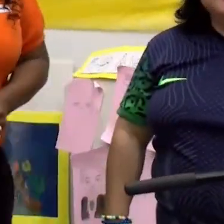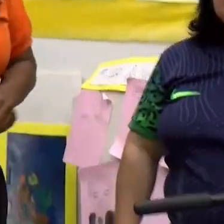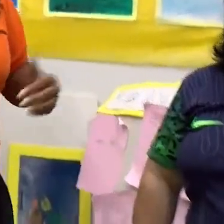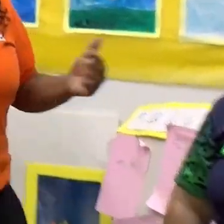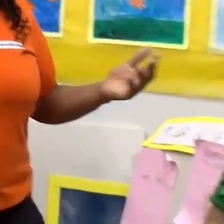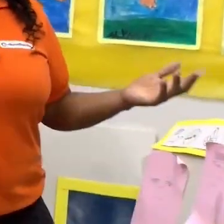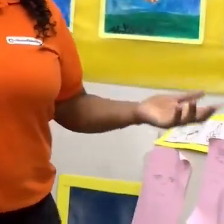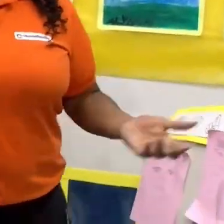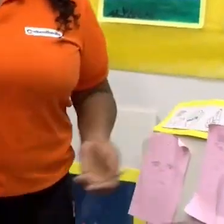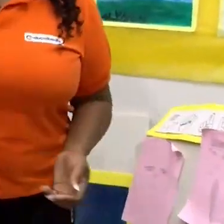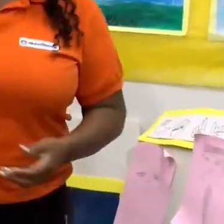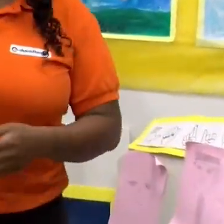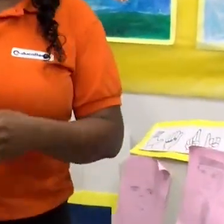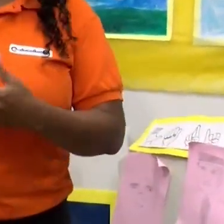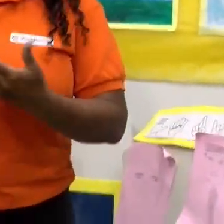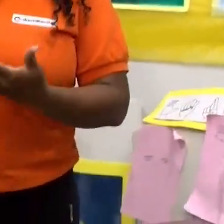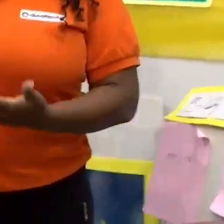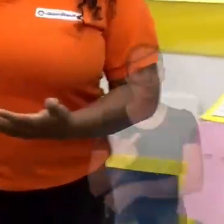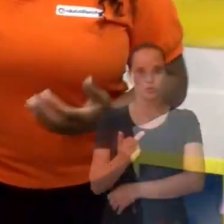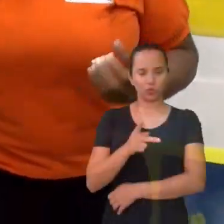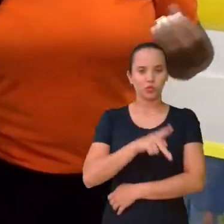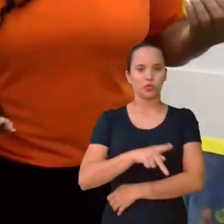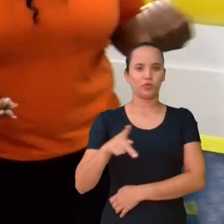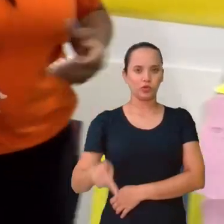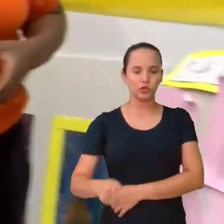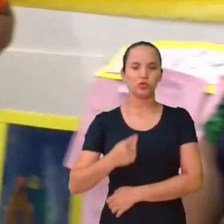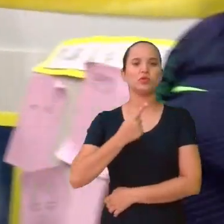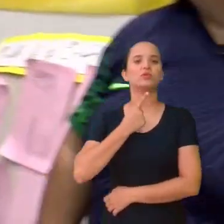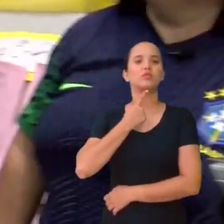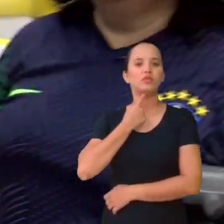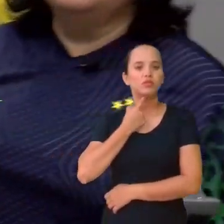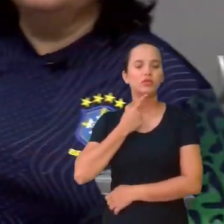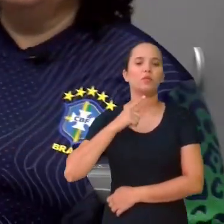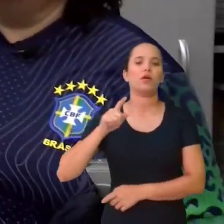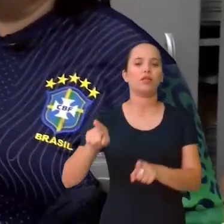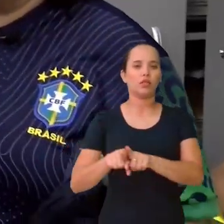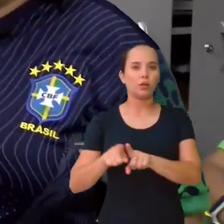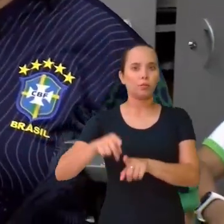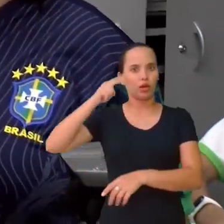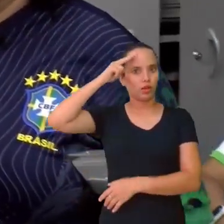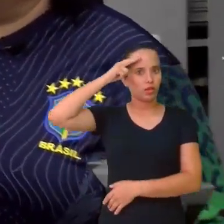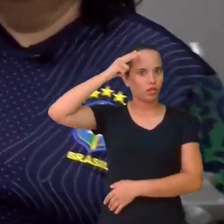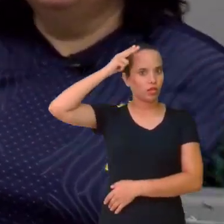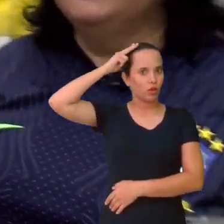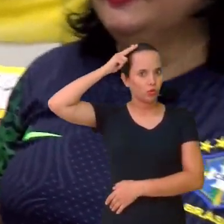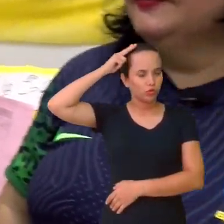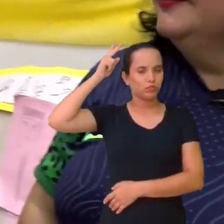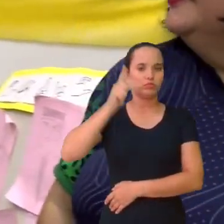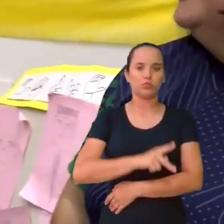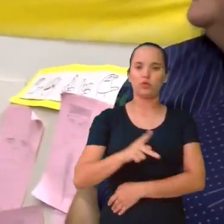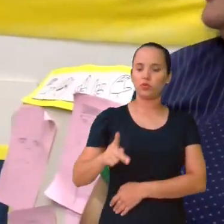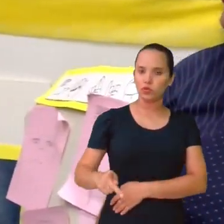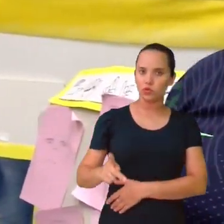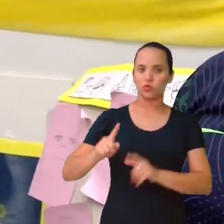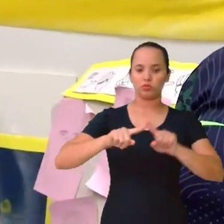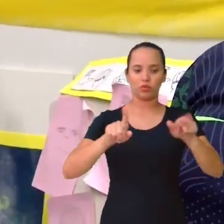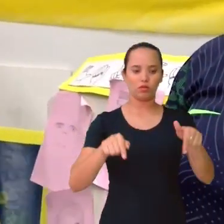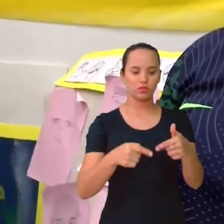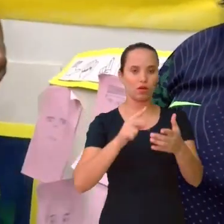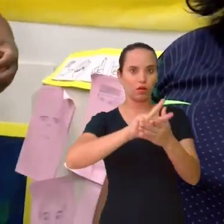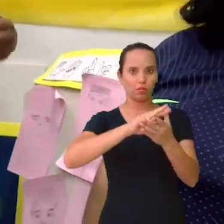Estamos aqui com as professoras Elizabeth e Nilda, as professoras da Sala